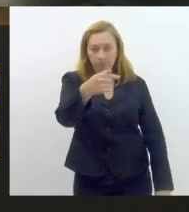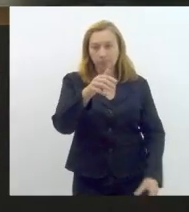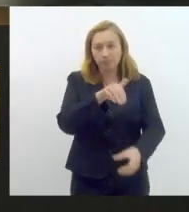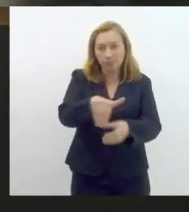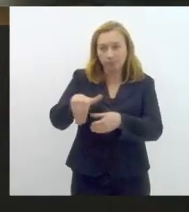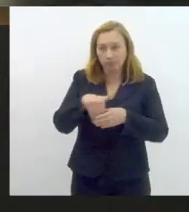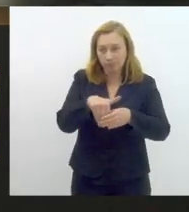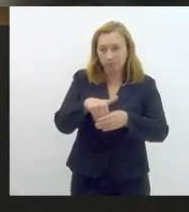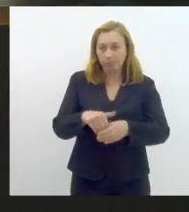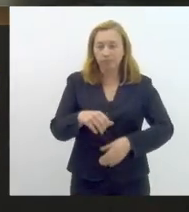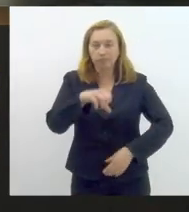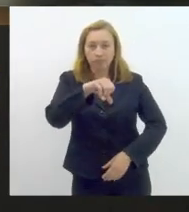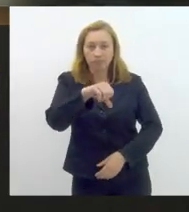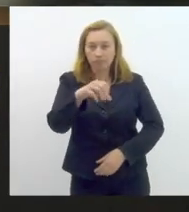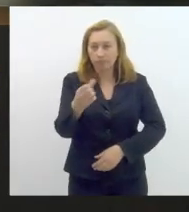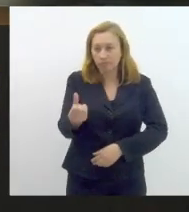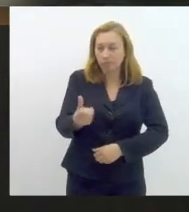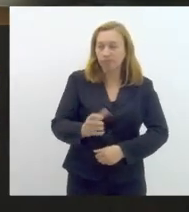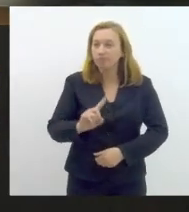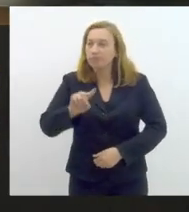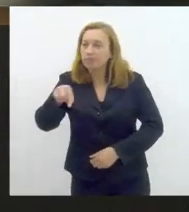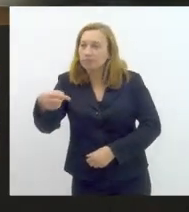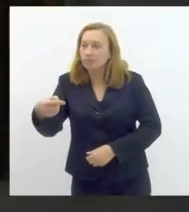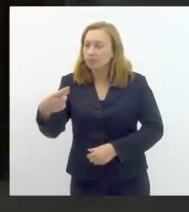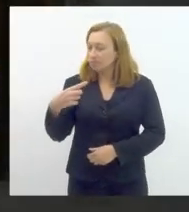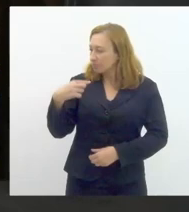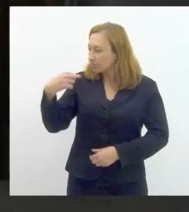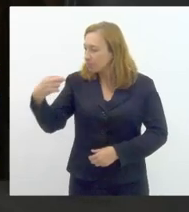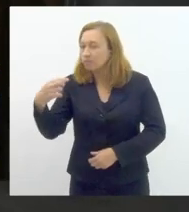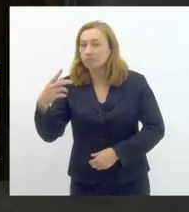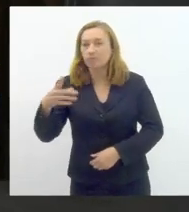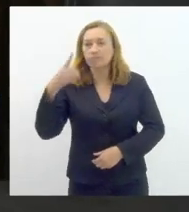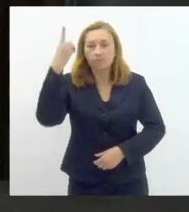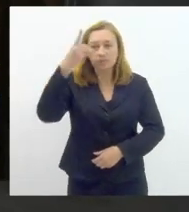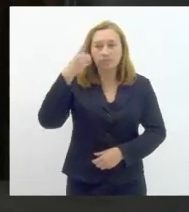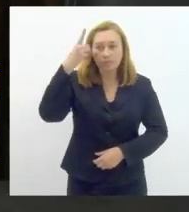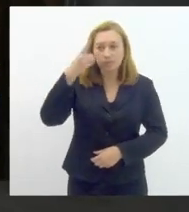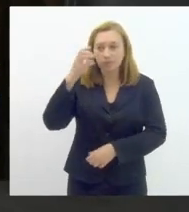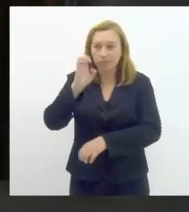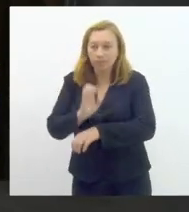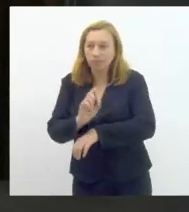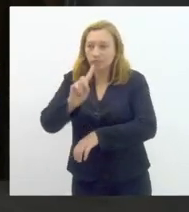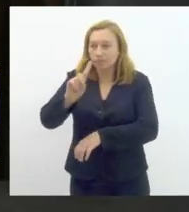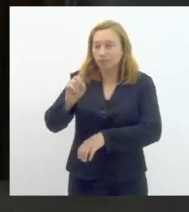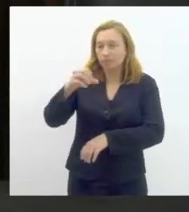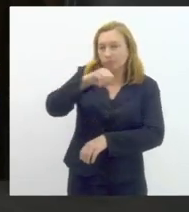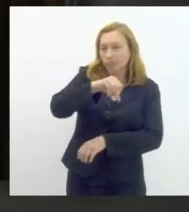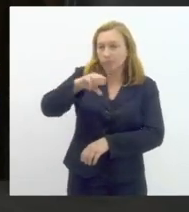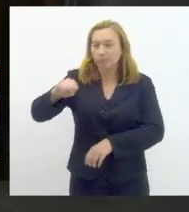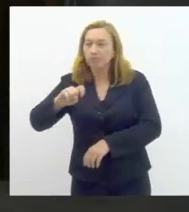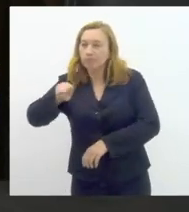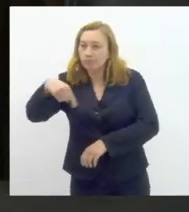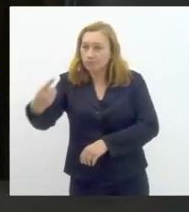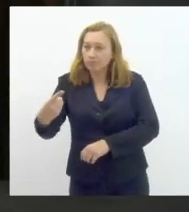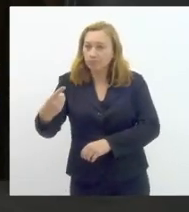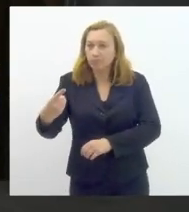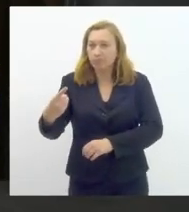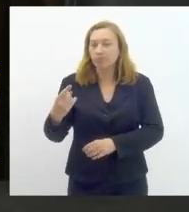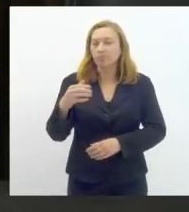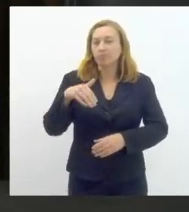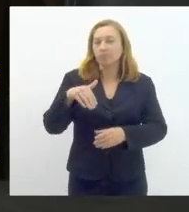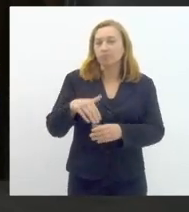em 96. Depois me elegi deputado estadual em 98, depois voltei a ser candidato a prefeito e